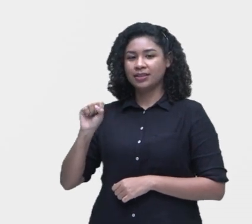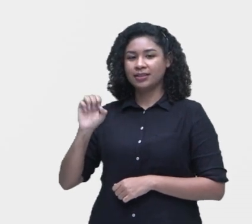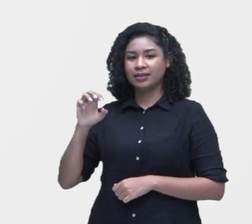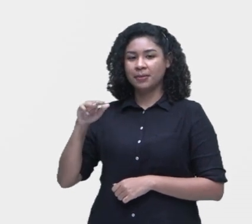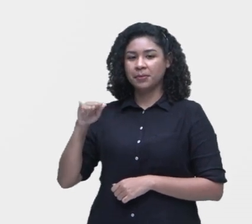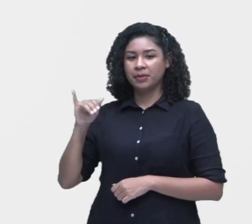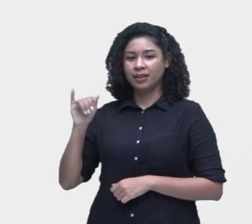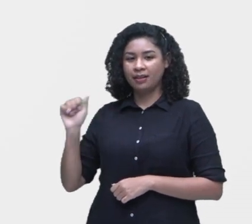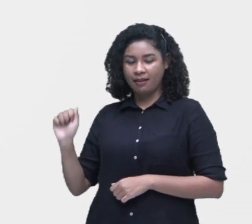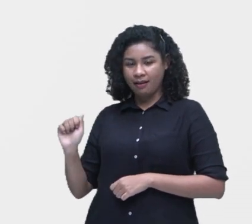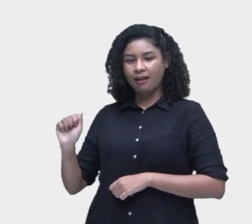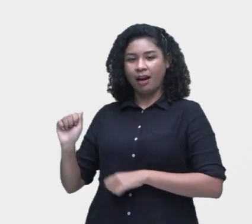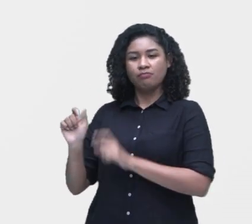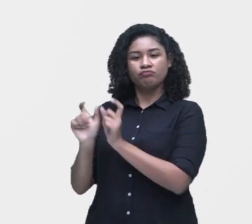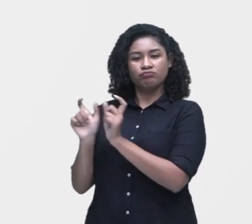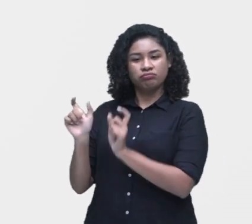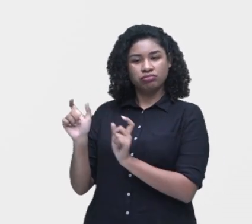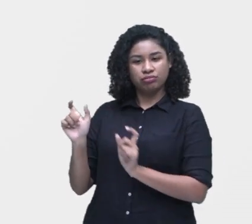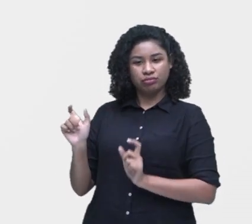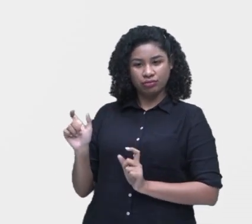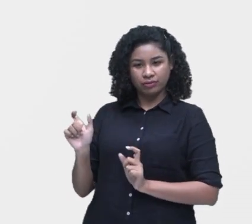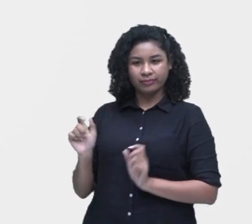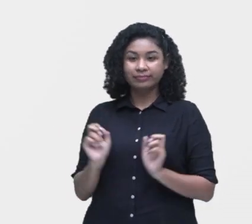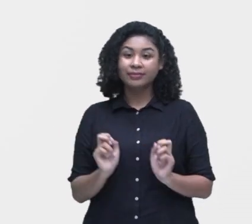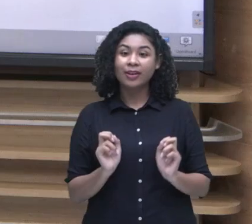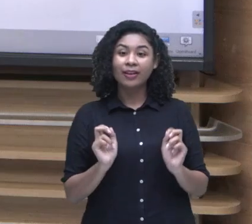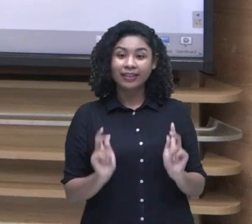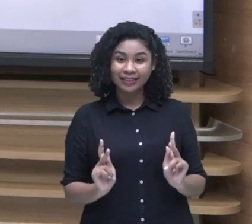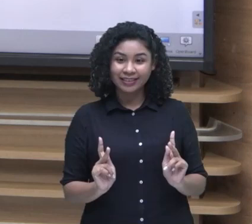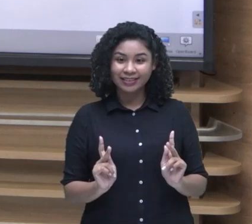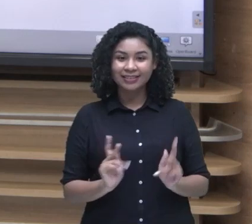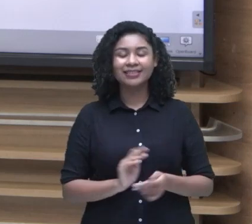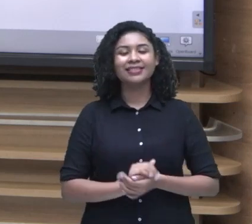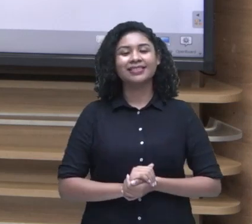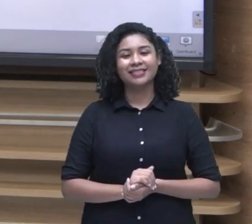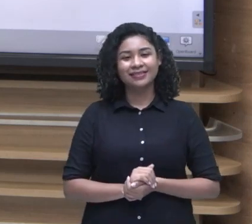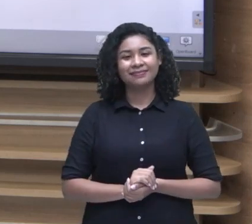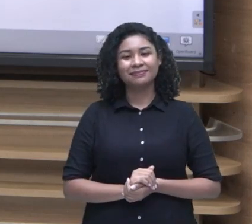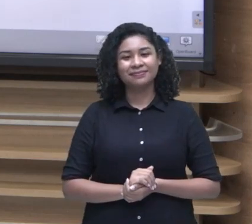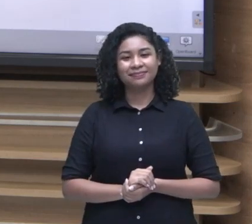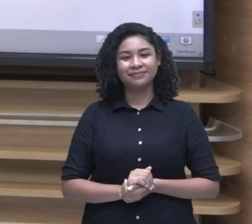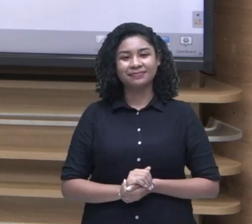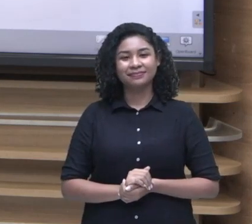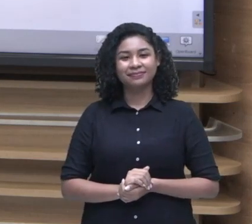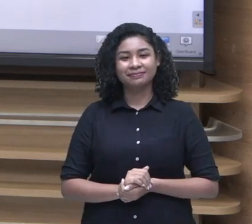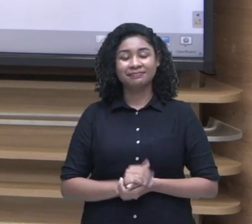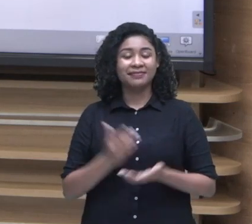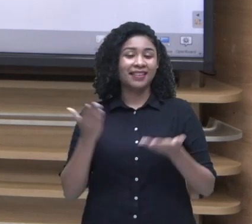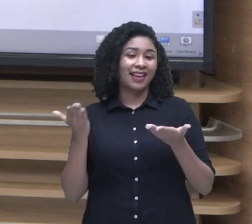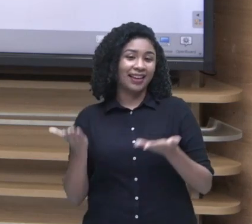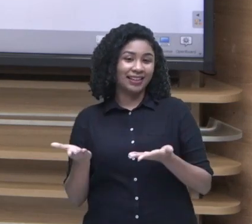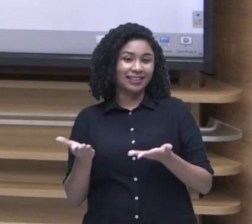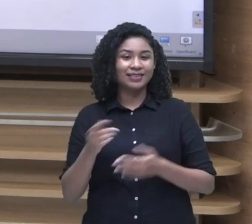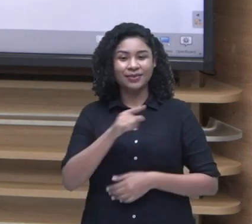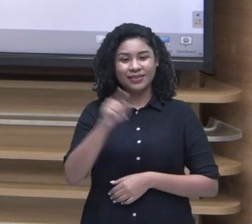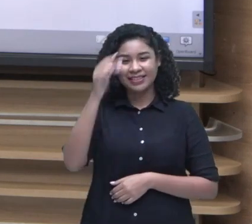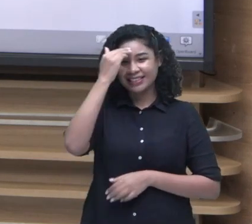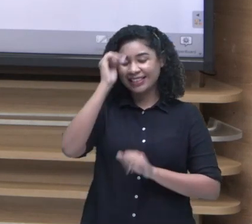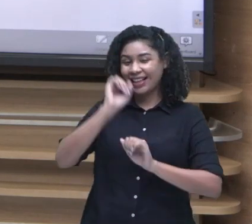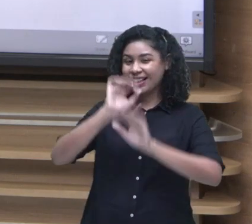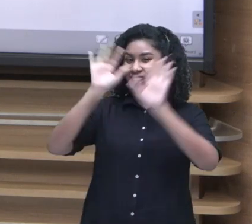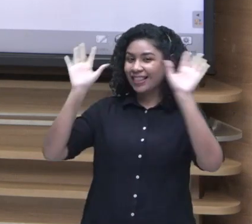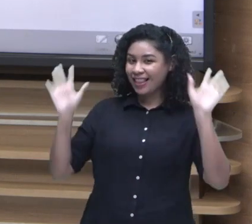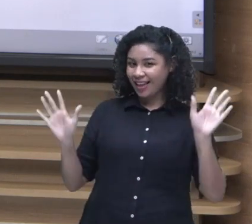polissemia. Tá certo? Então, gente, é isso aí. Vocês entenderam o que é